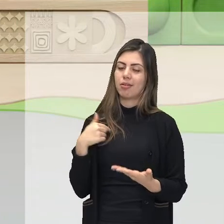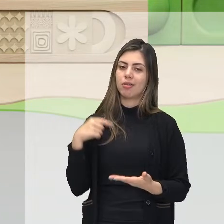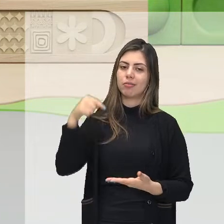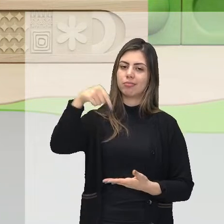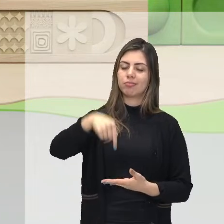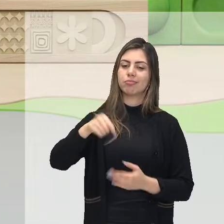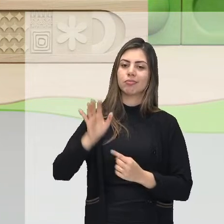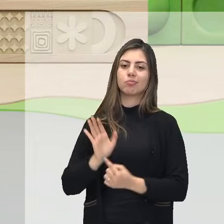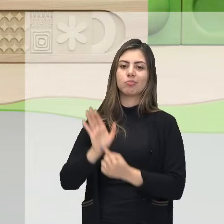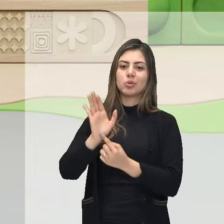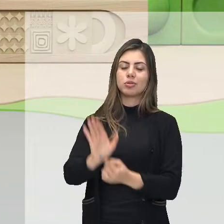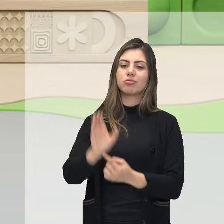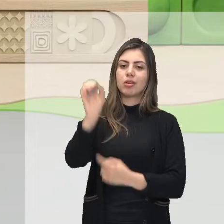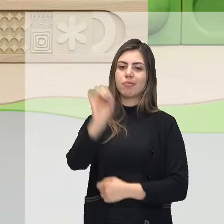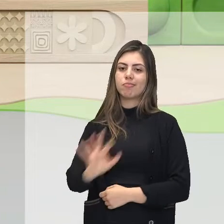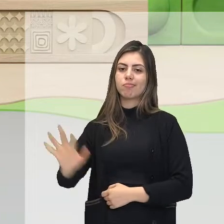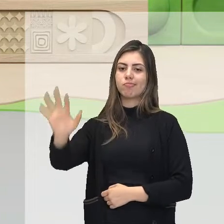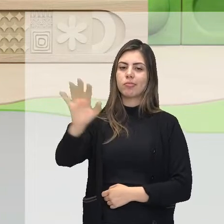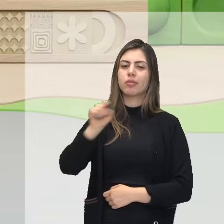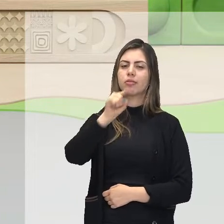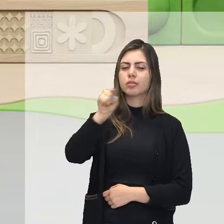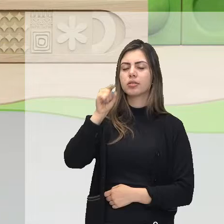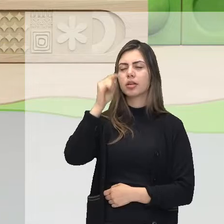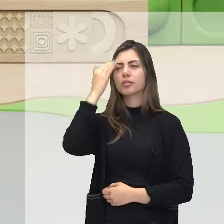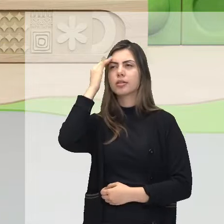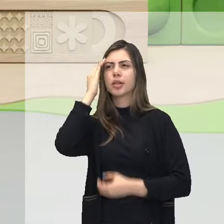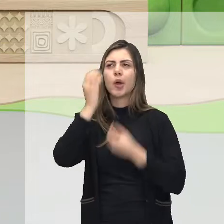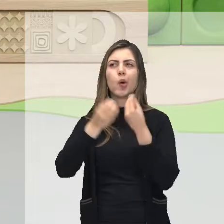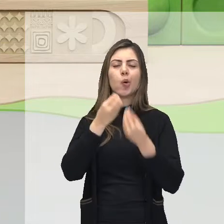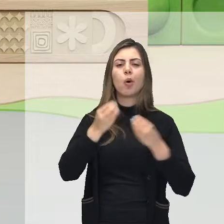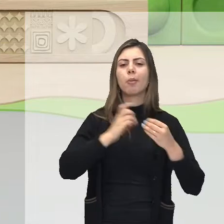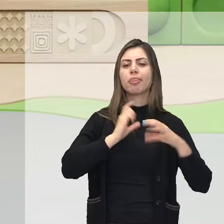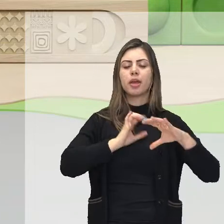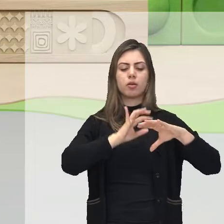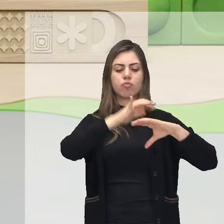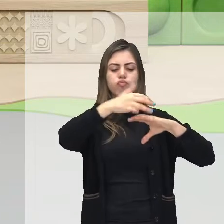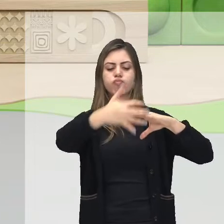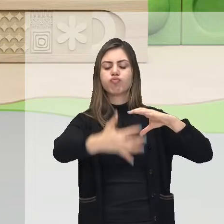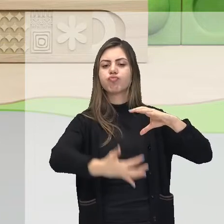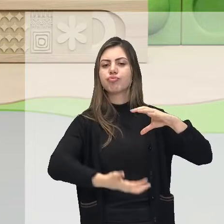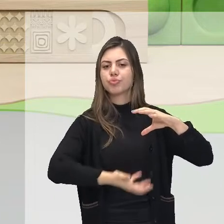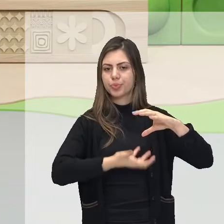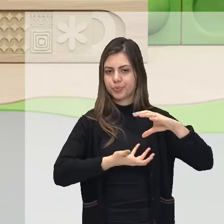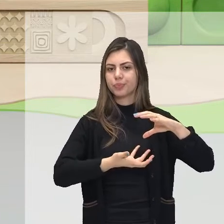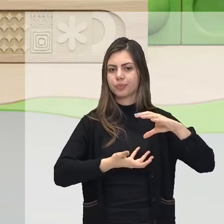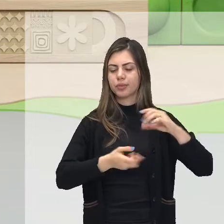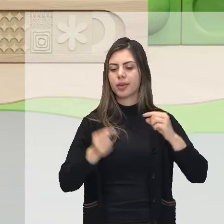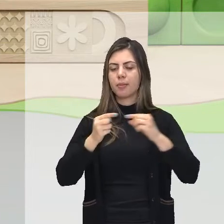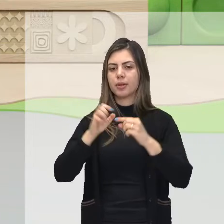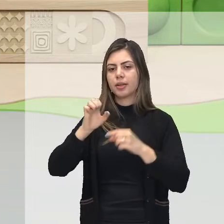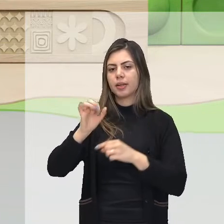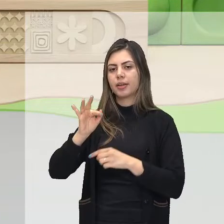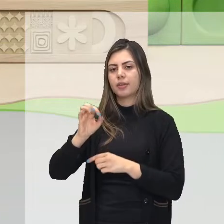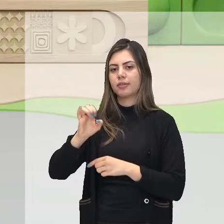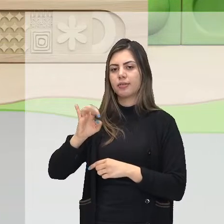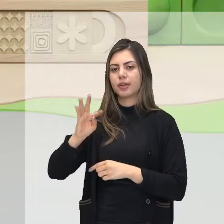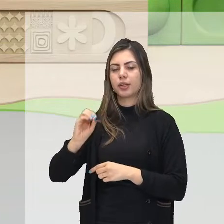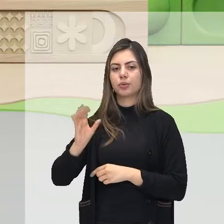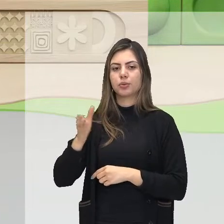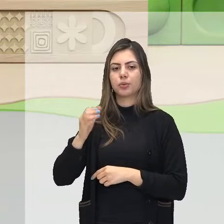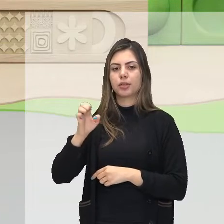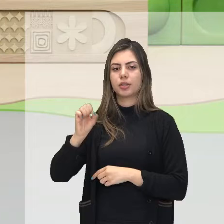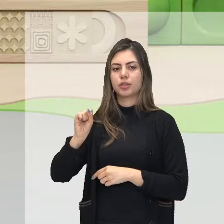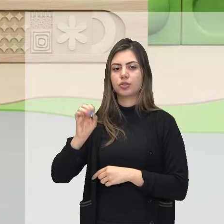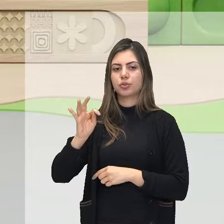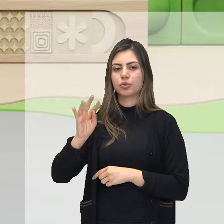esse esquema para que vocês entendam o que é o efeito estufa. Então, primeiramente, quando a gente fala em